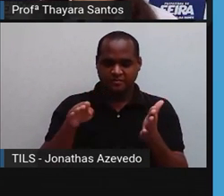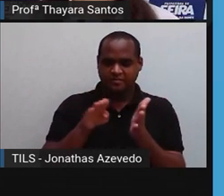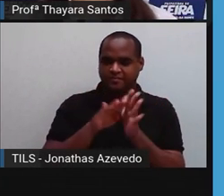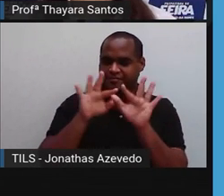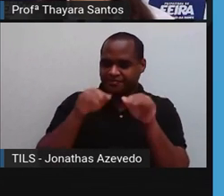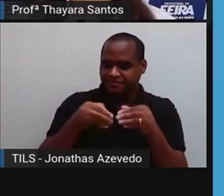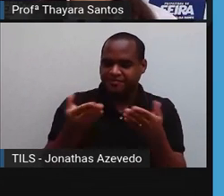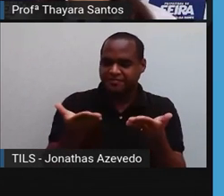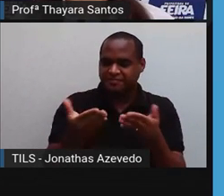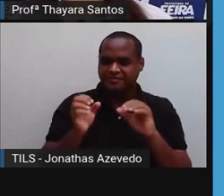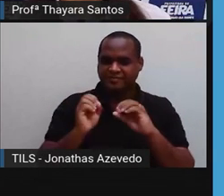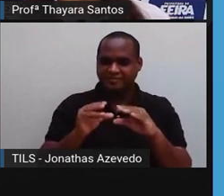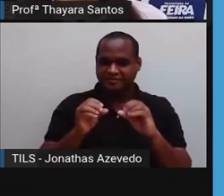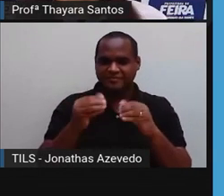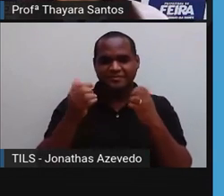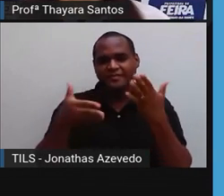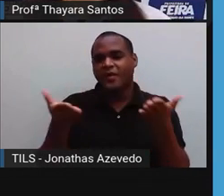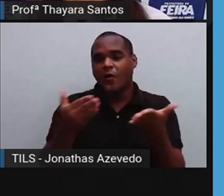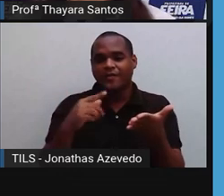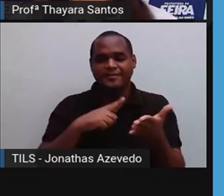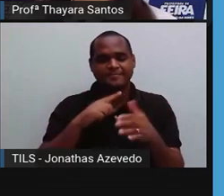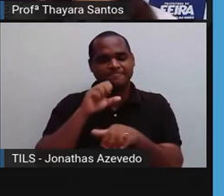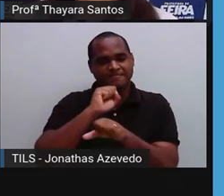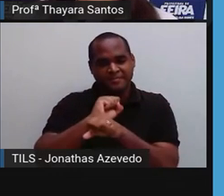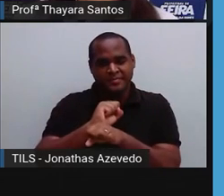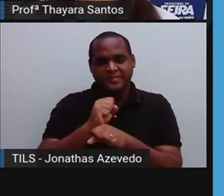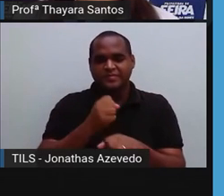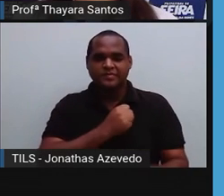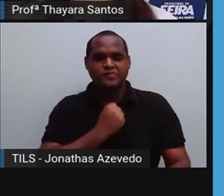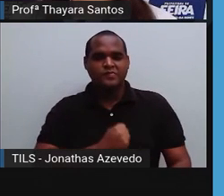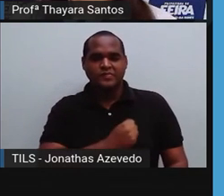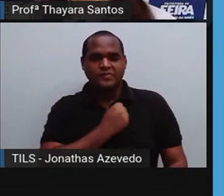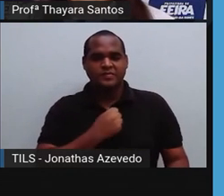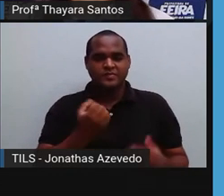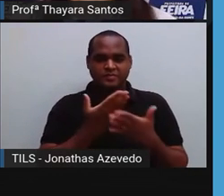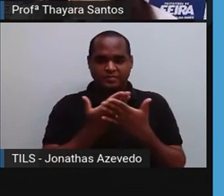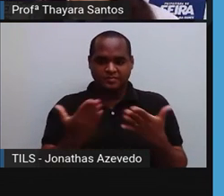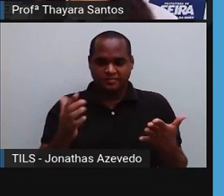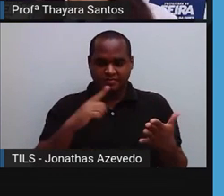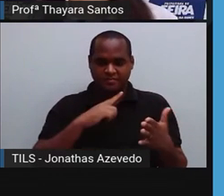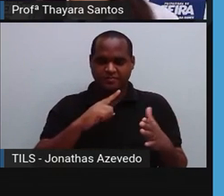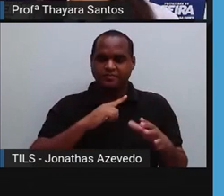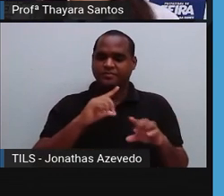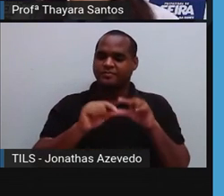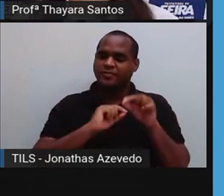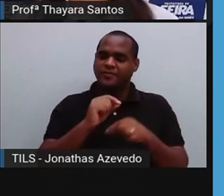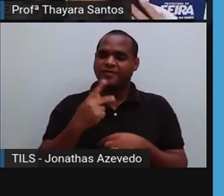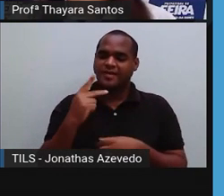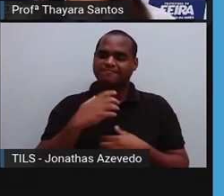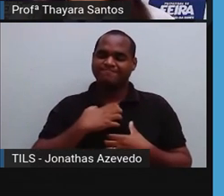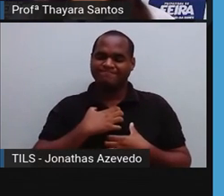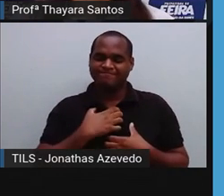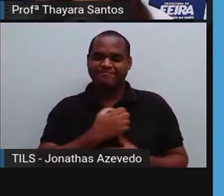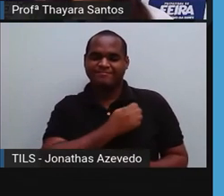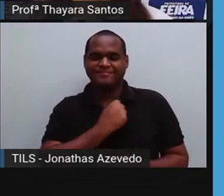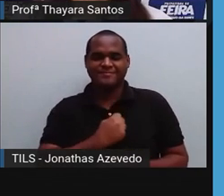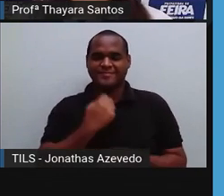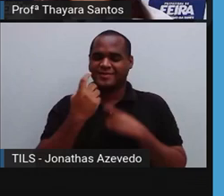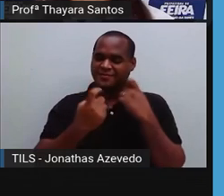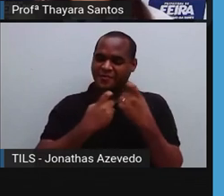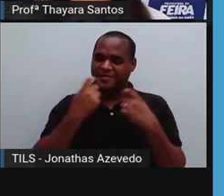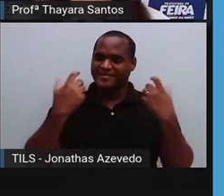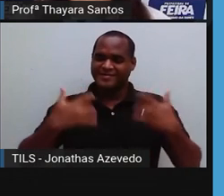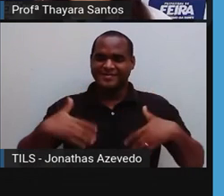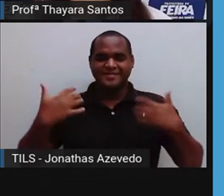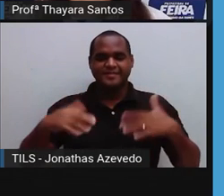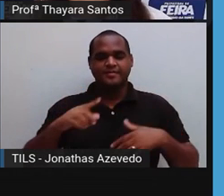da nossa aula. Por hoje, nós vamos ficar por aqui. Vou morrer de saudade de vocês. Eu sei que vocês também vão sentir falta, mas não se preocupem, que